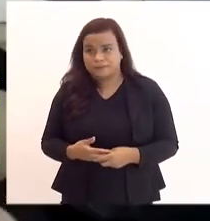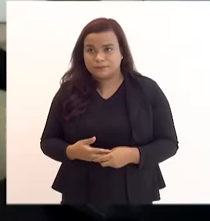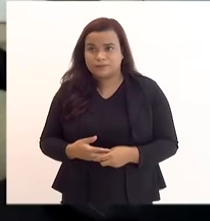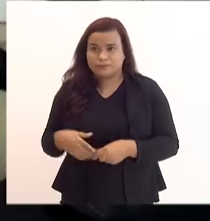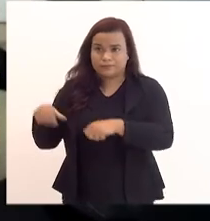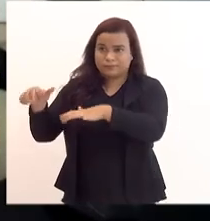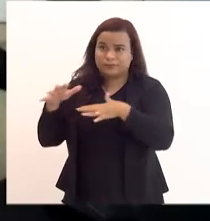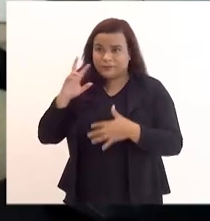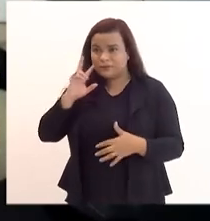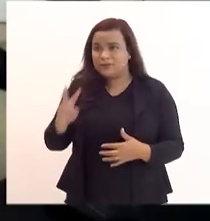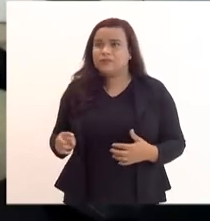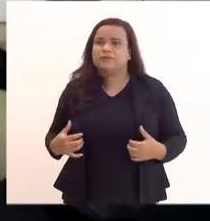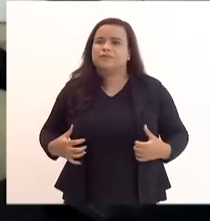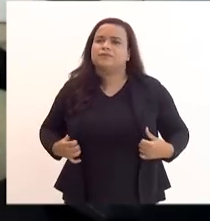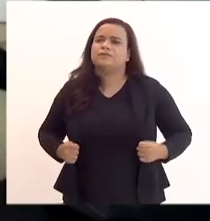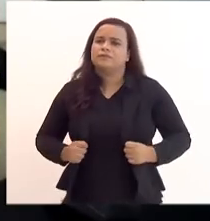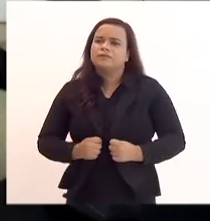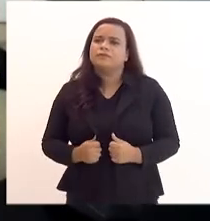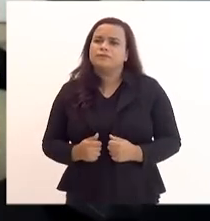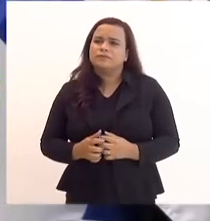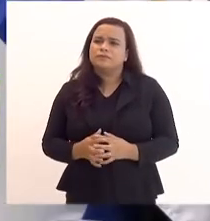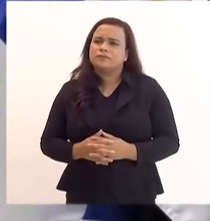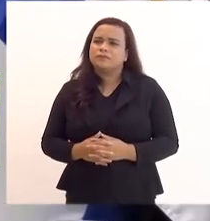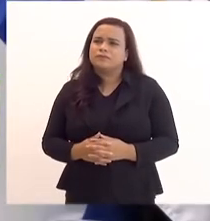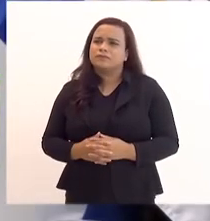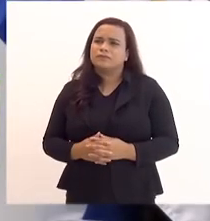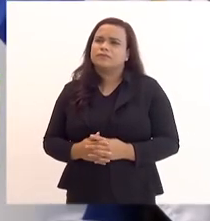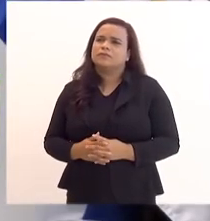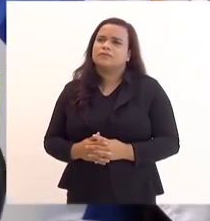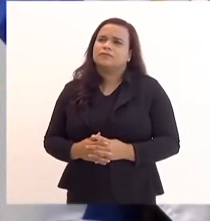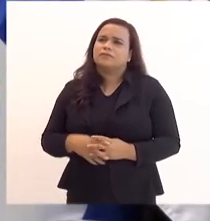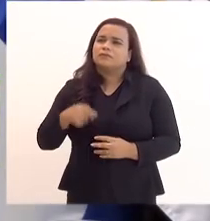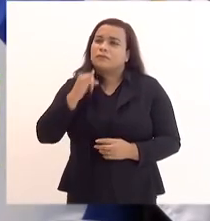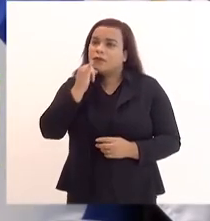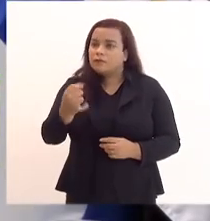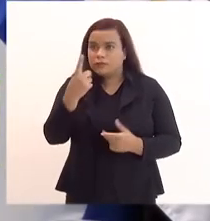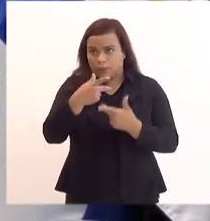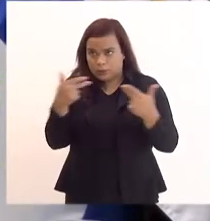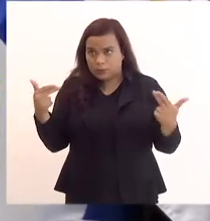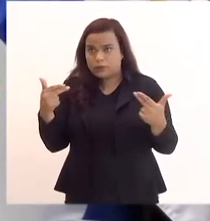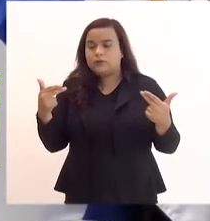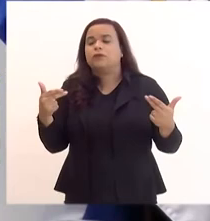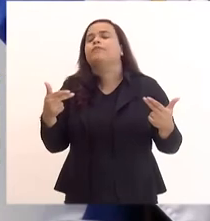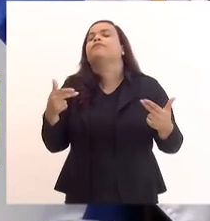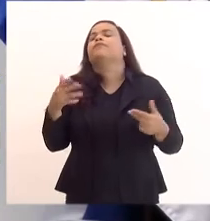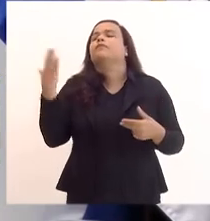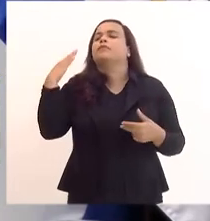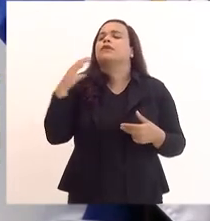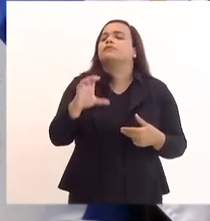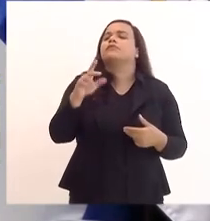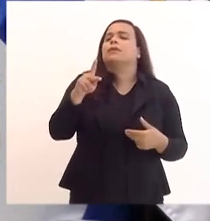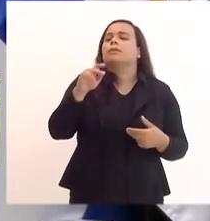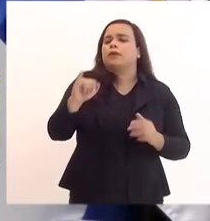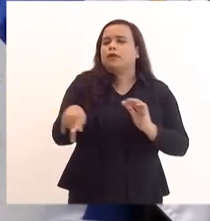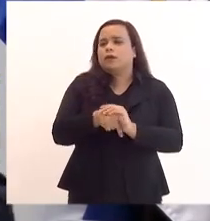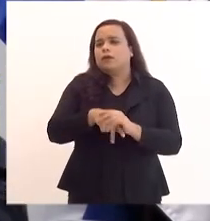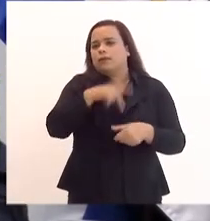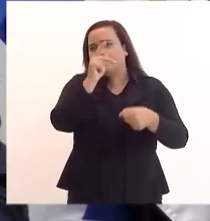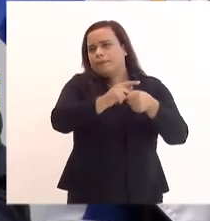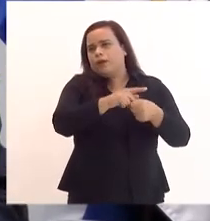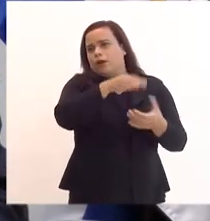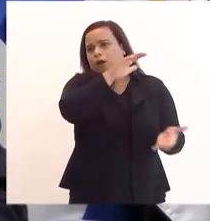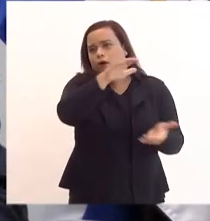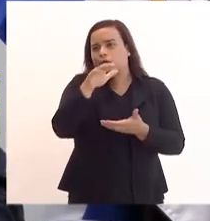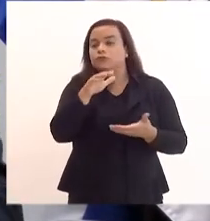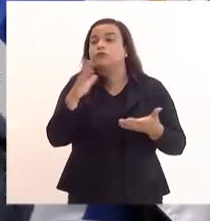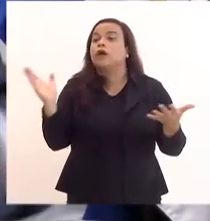Deputado Valdec, eu vou dizer uma coisa a Vossa Excelência. Eu vou dizer uma coisa a Vossa Excelência. Na CPI dos royalties, alguns deputados que nem faziam